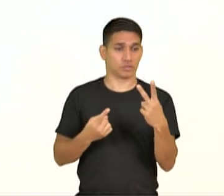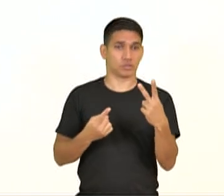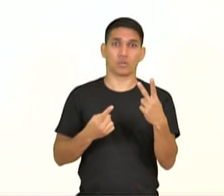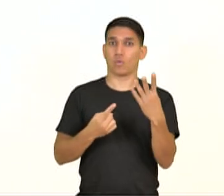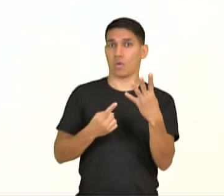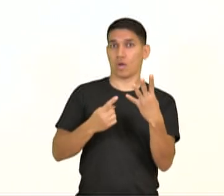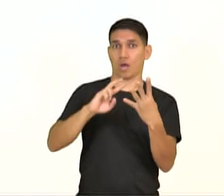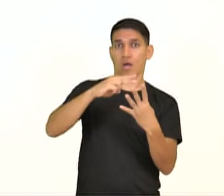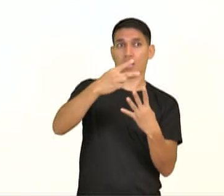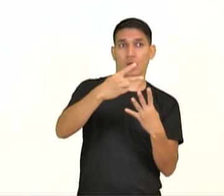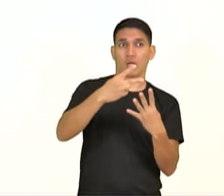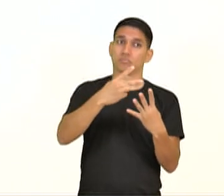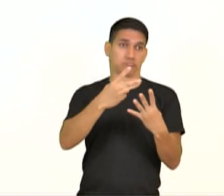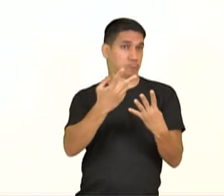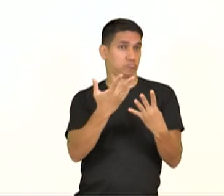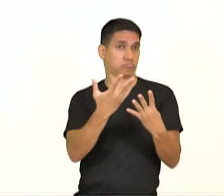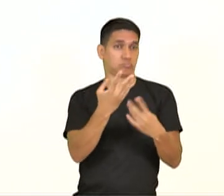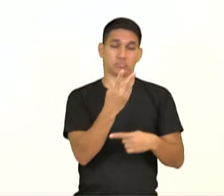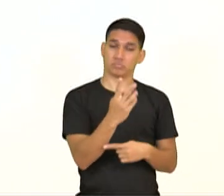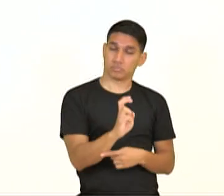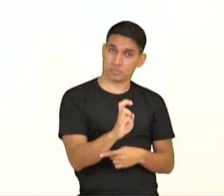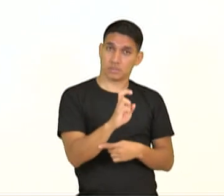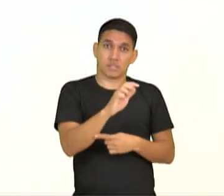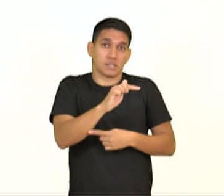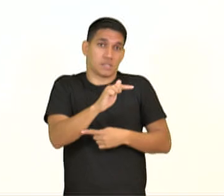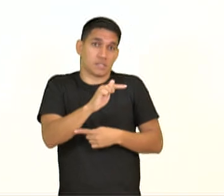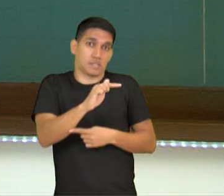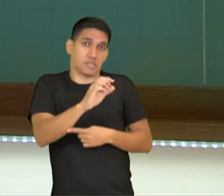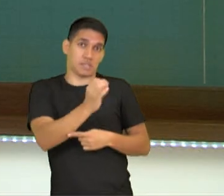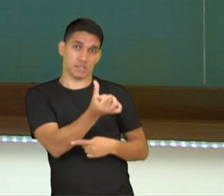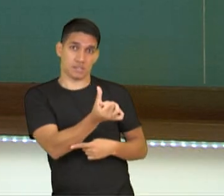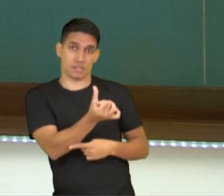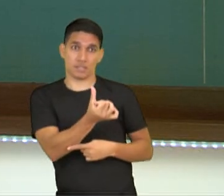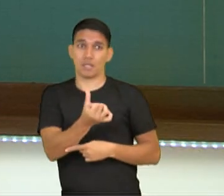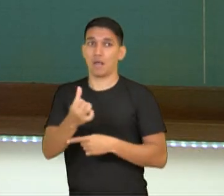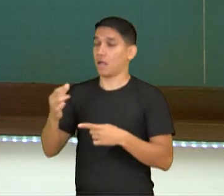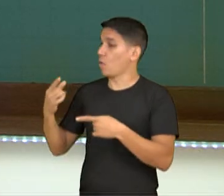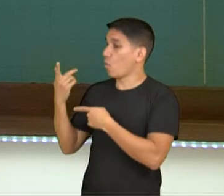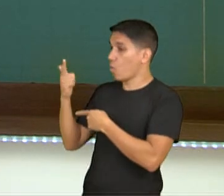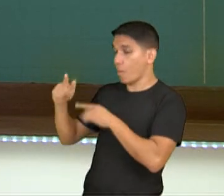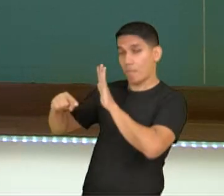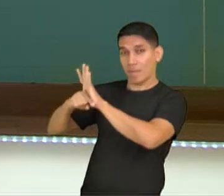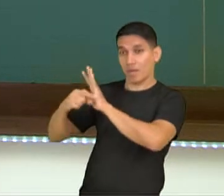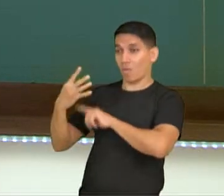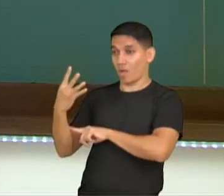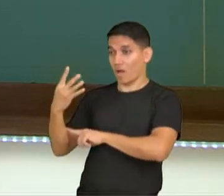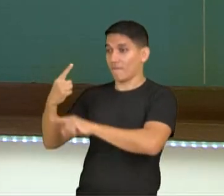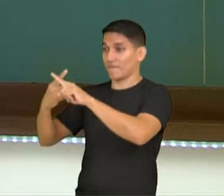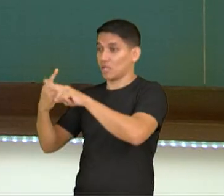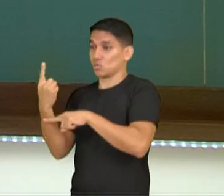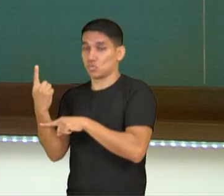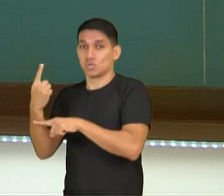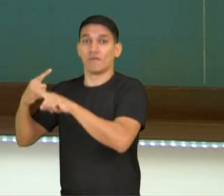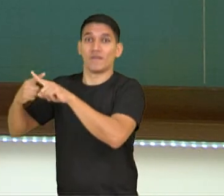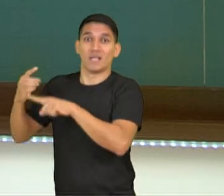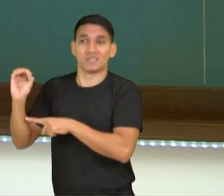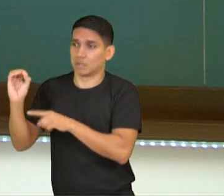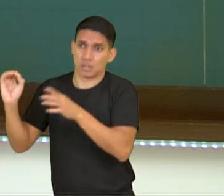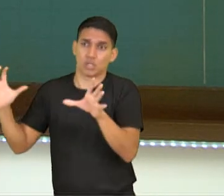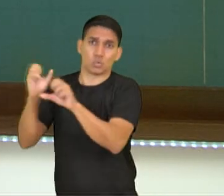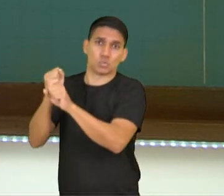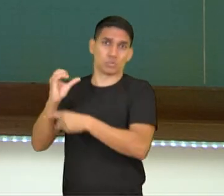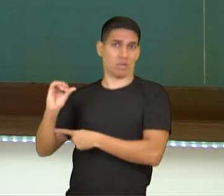uma multiplicação ali por zero, zera tudo. Então, nós temos que o delta é igual a 576, tá bom?